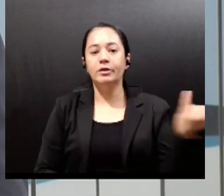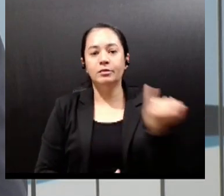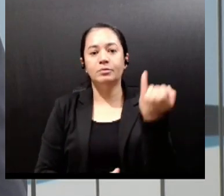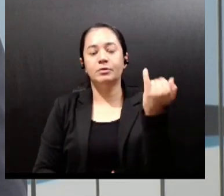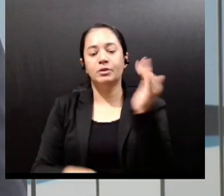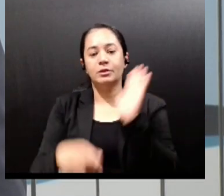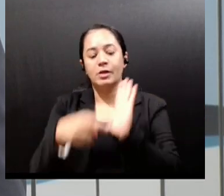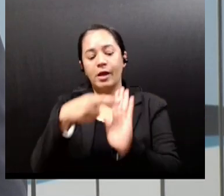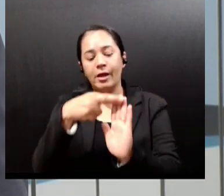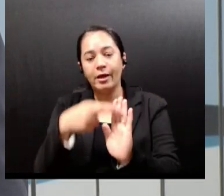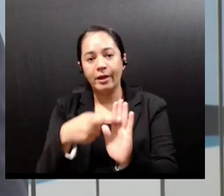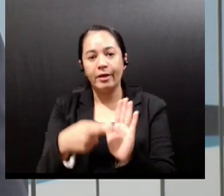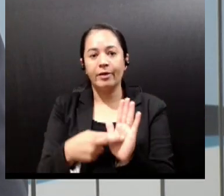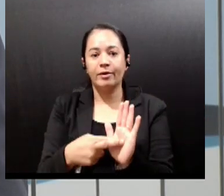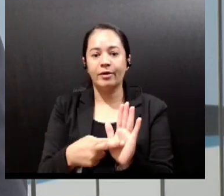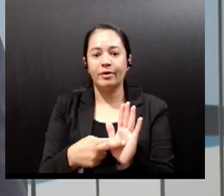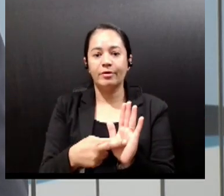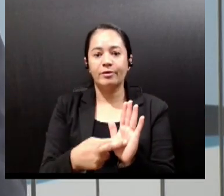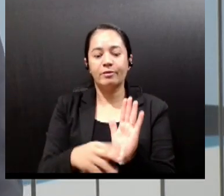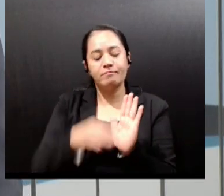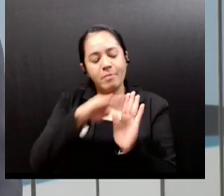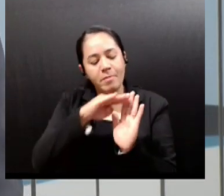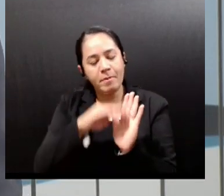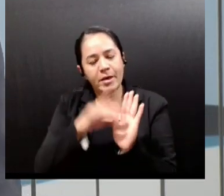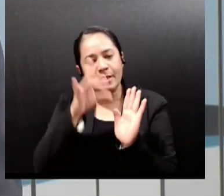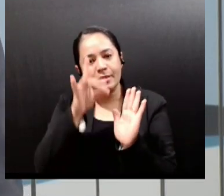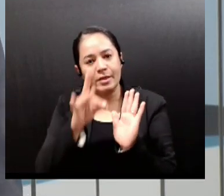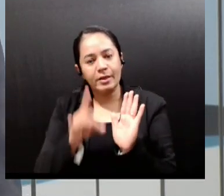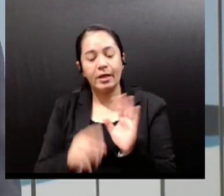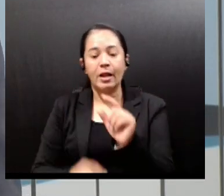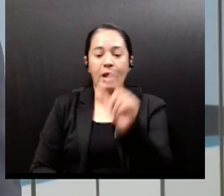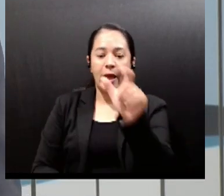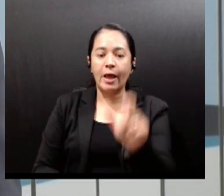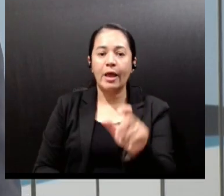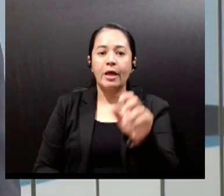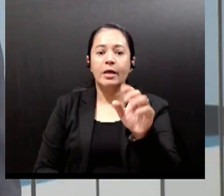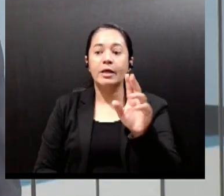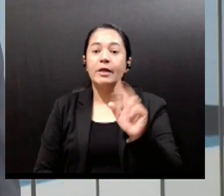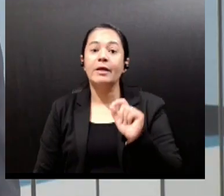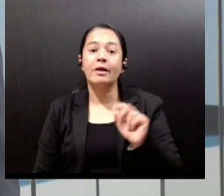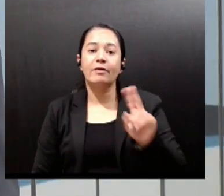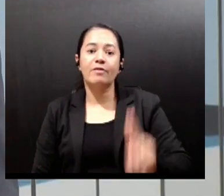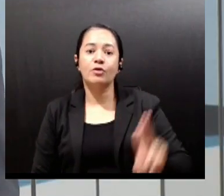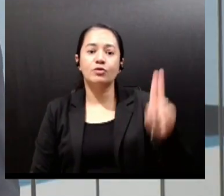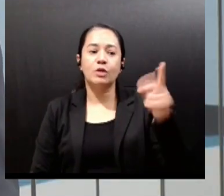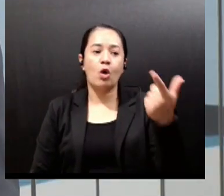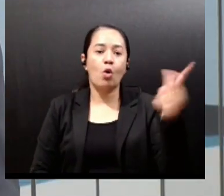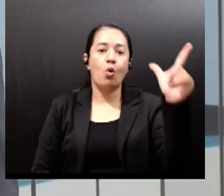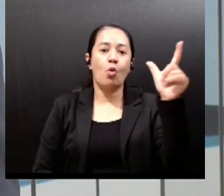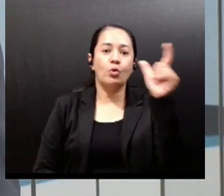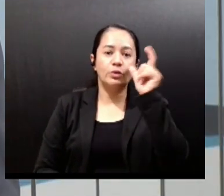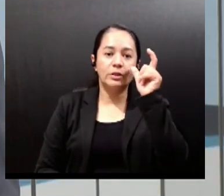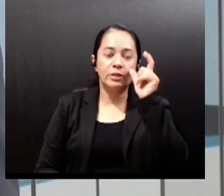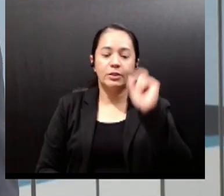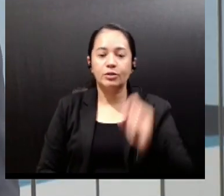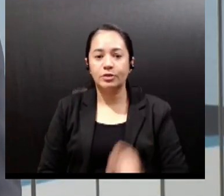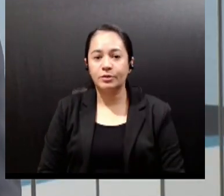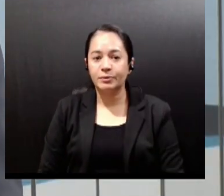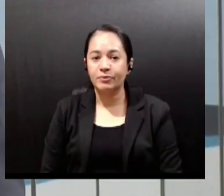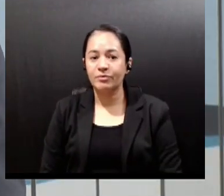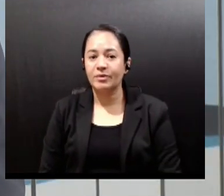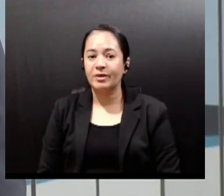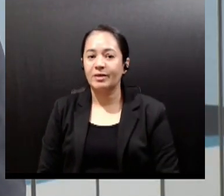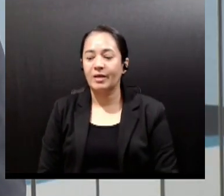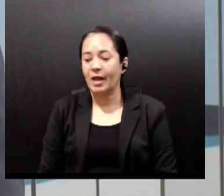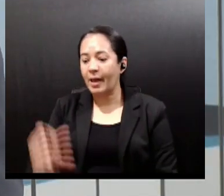esse critério de quem vai utilizar. Outro também que é bem interessante, a pessoa não pode ter antecedentes criminais para